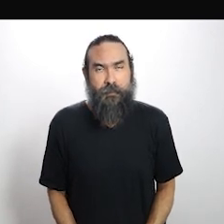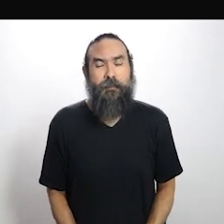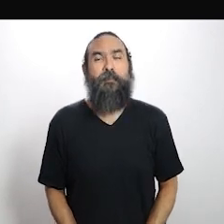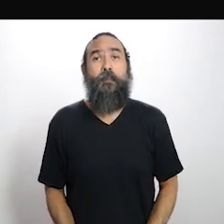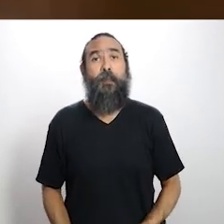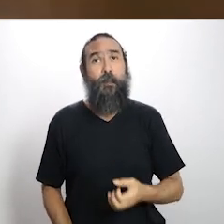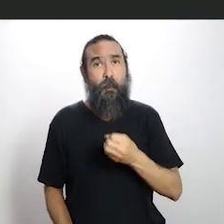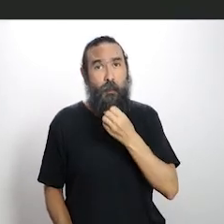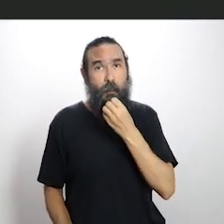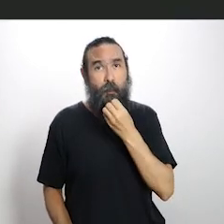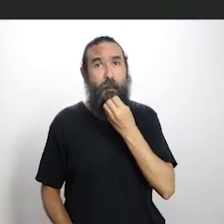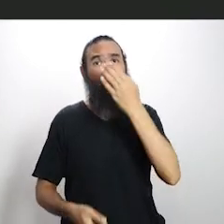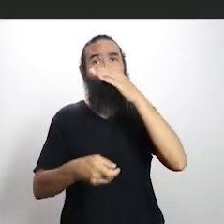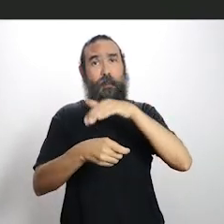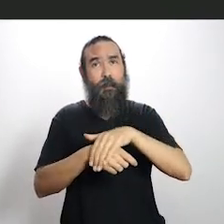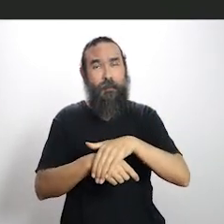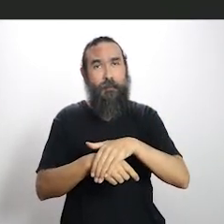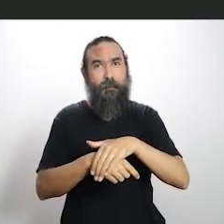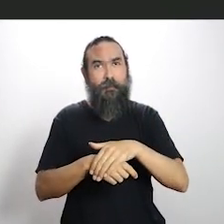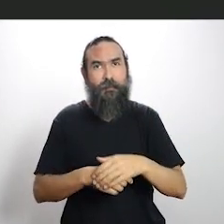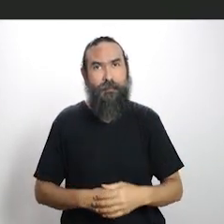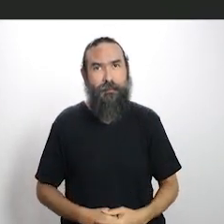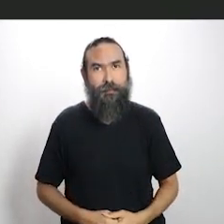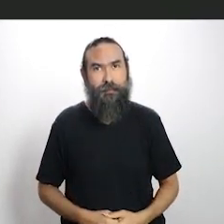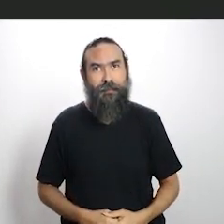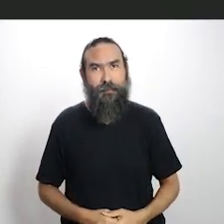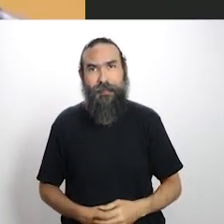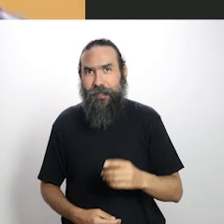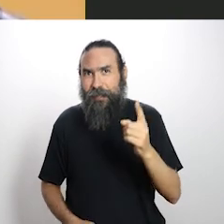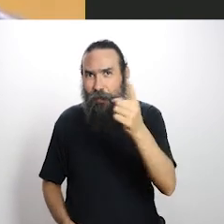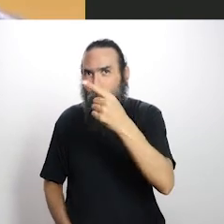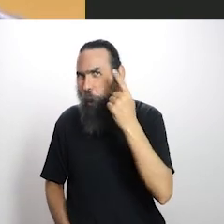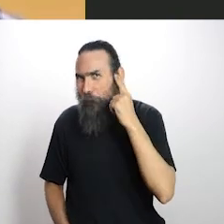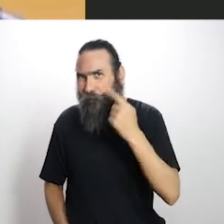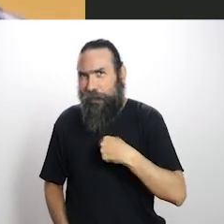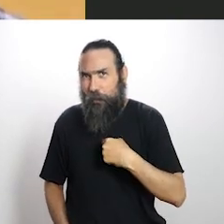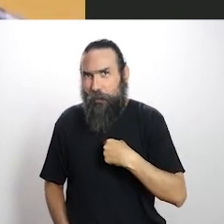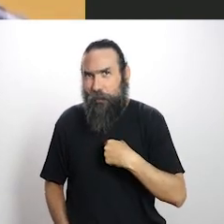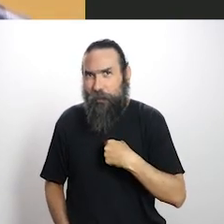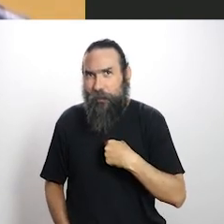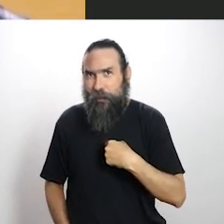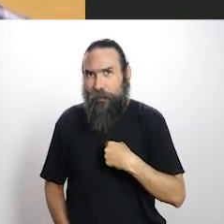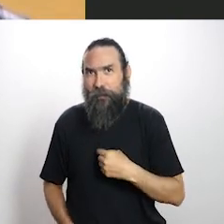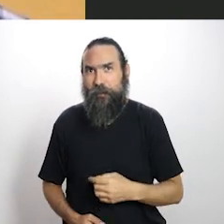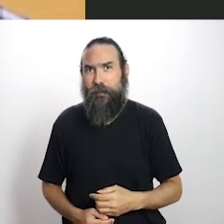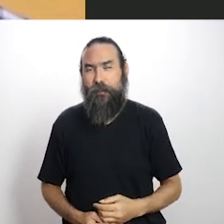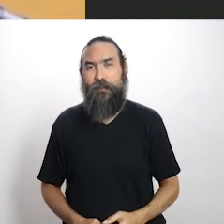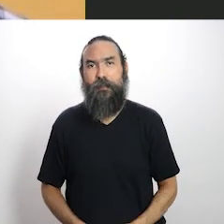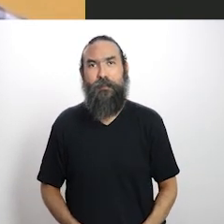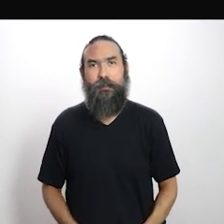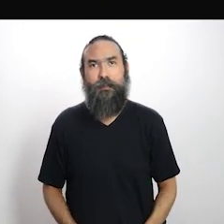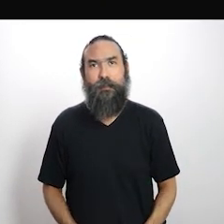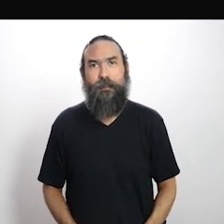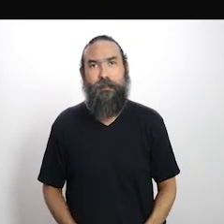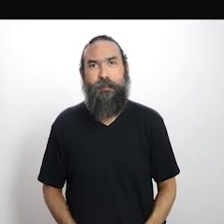sim estão me ouvindo? sim sim boa noite boa a todos Juliano Irani